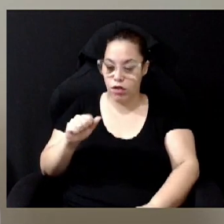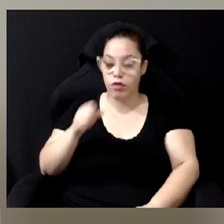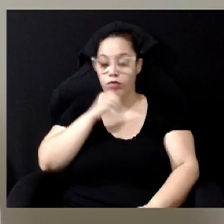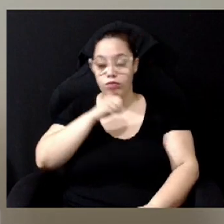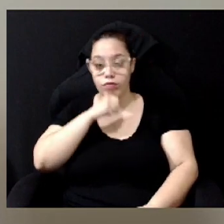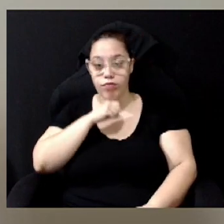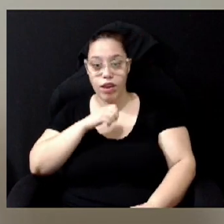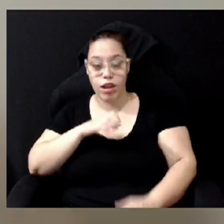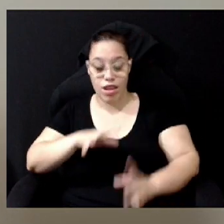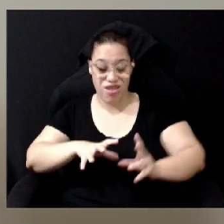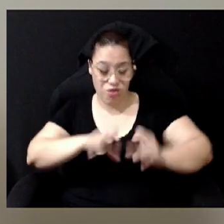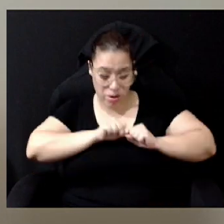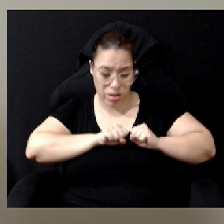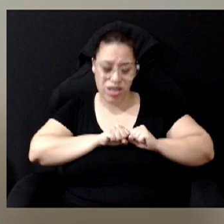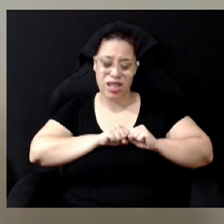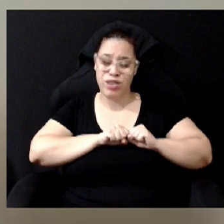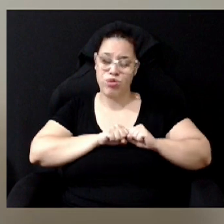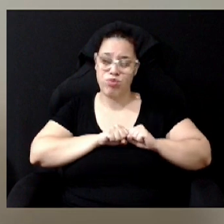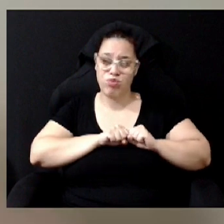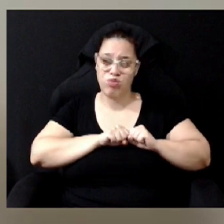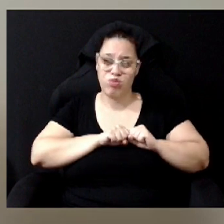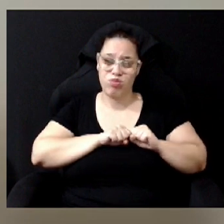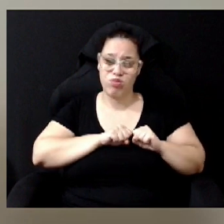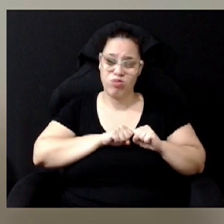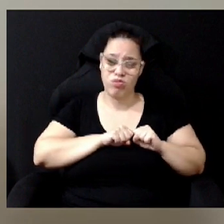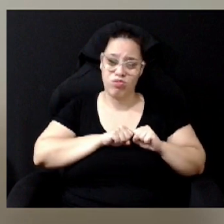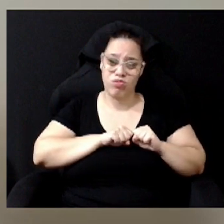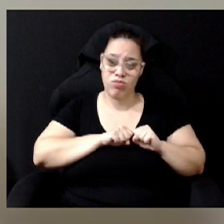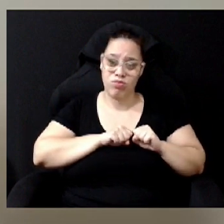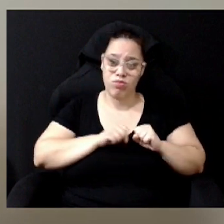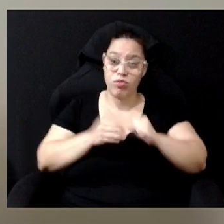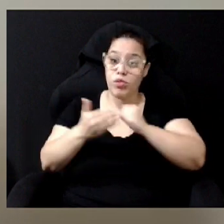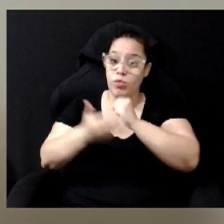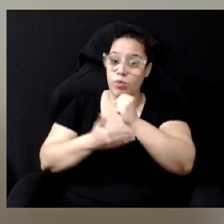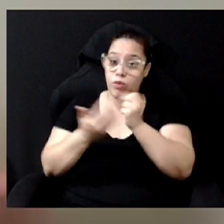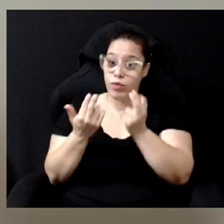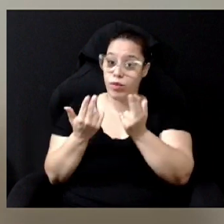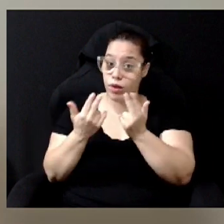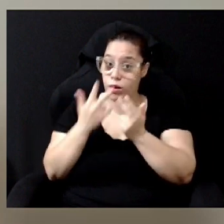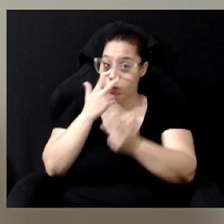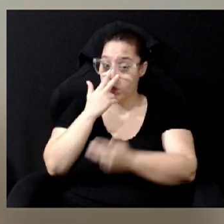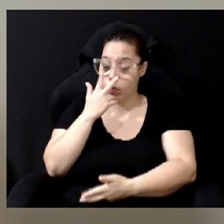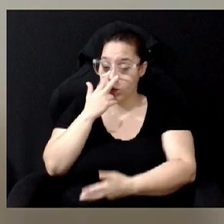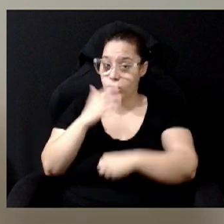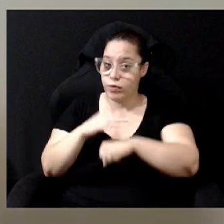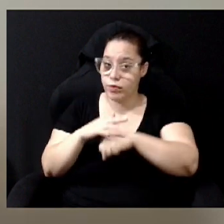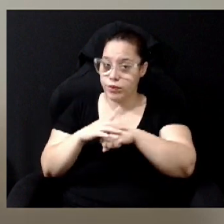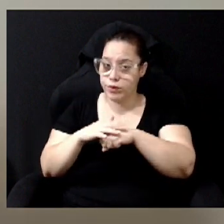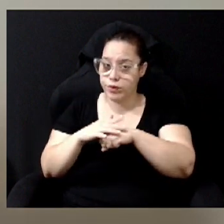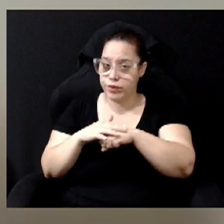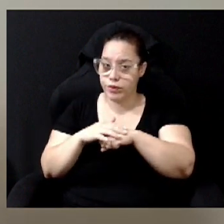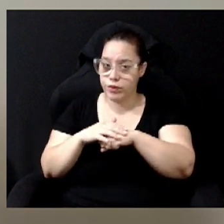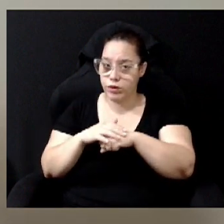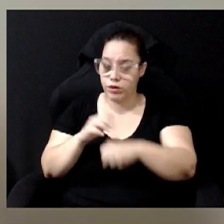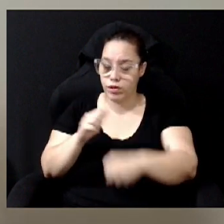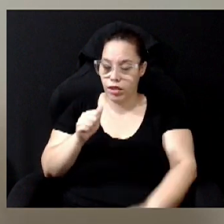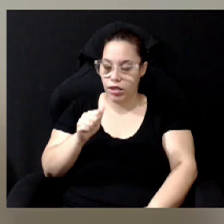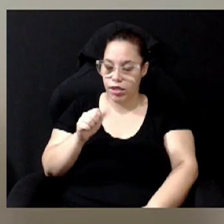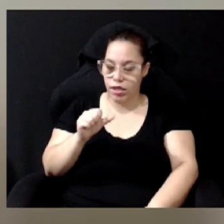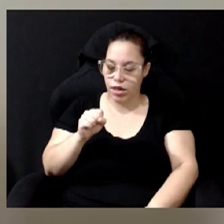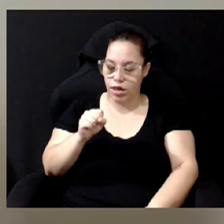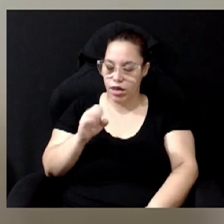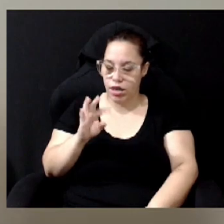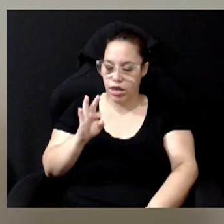inflamação, ela compartilha algumas bases parecidas com a doença a aterosclerose, que leva